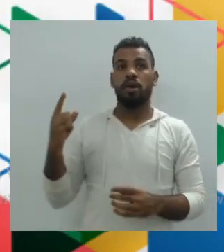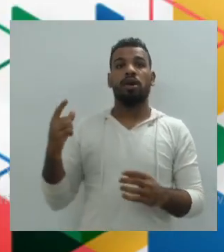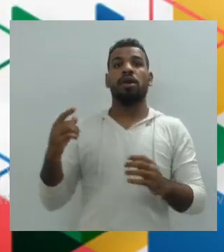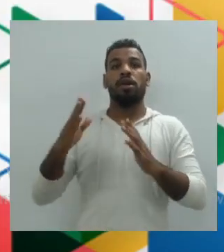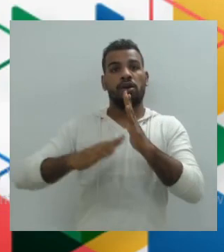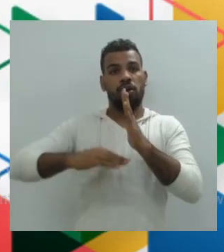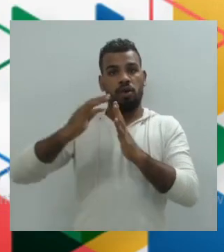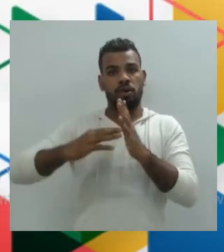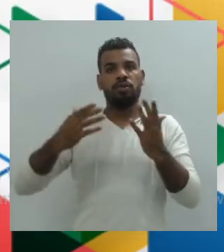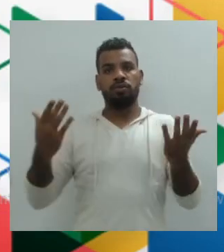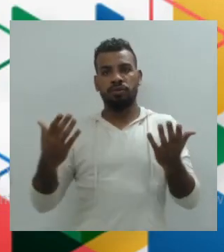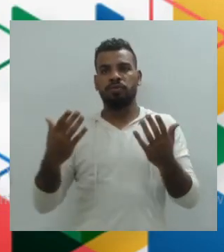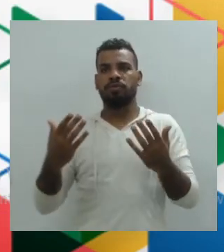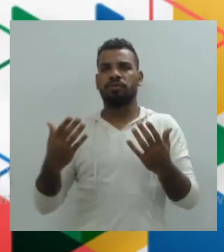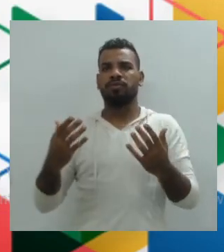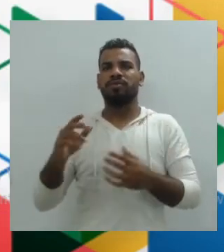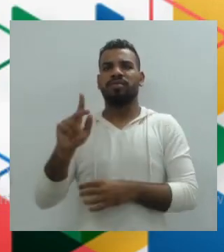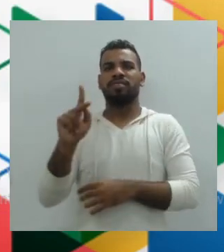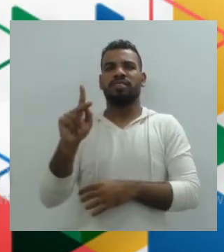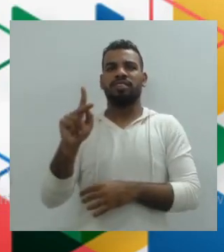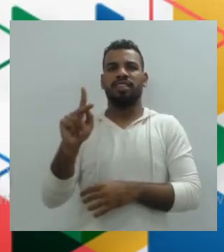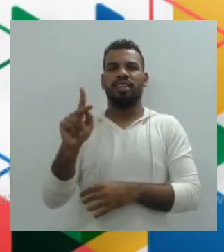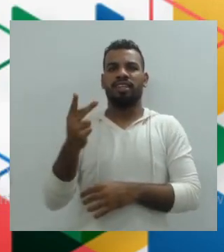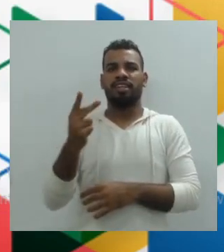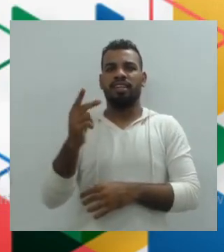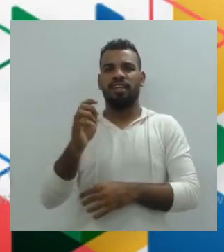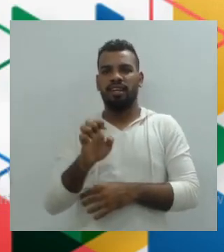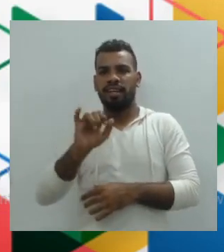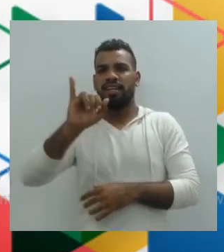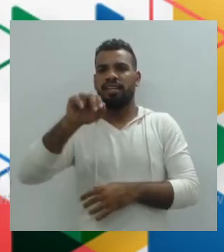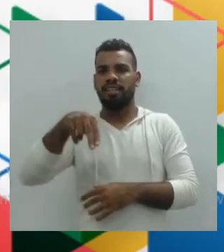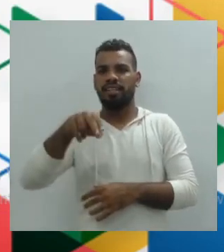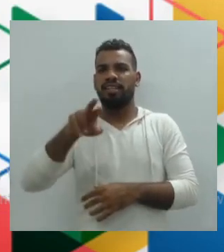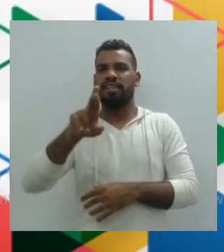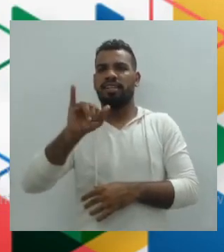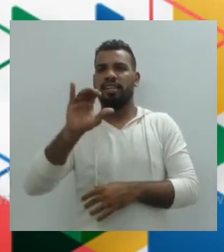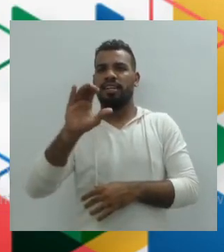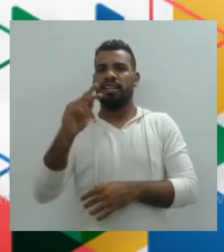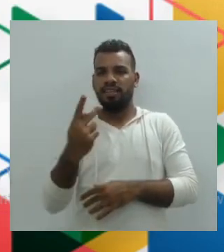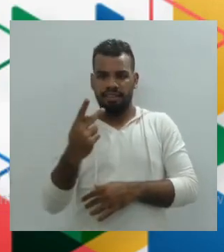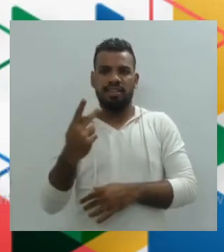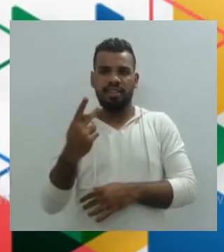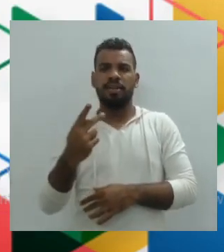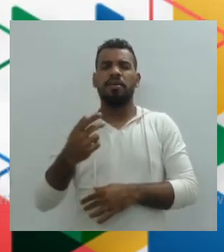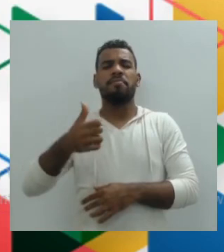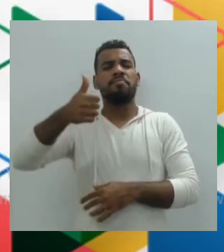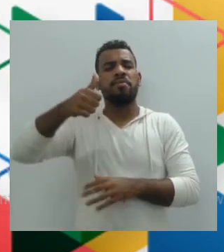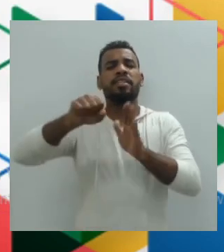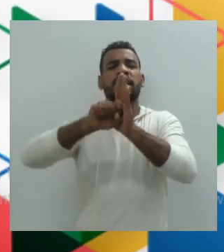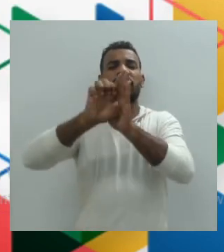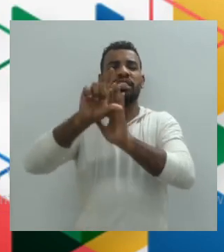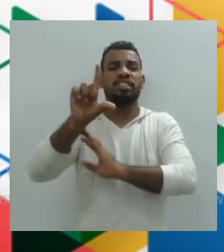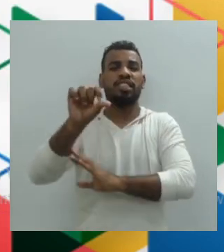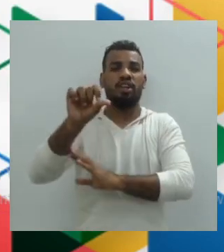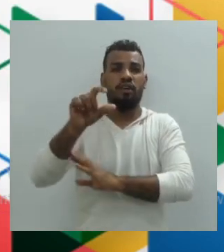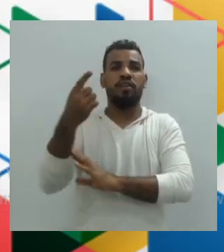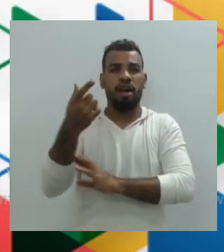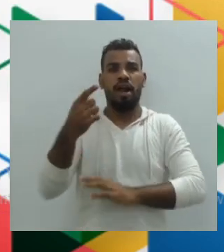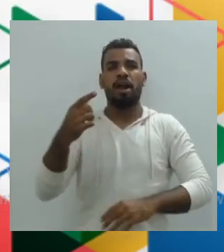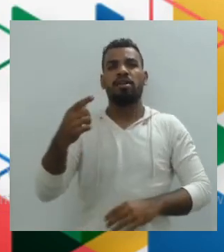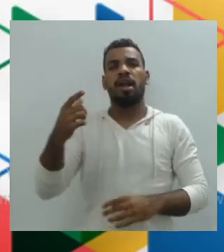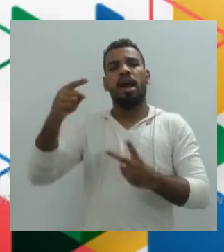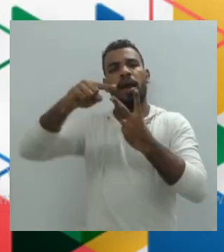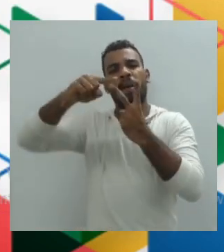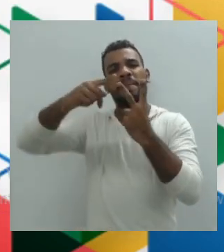do alemão Heinrich Friedrich, lá do século XIX, chamado Prometeu com Fogo Divino.